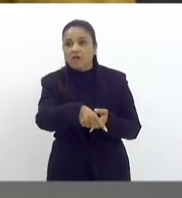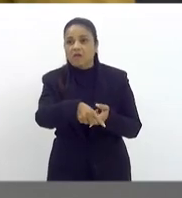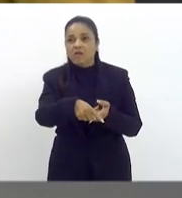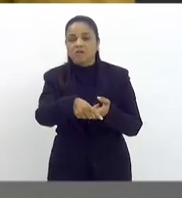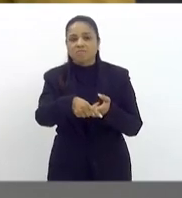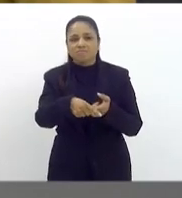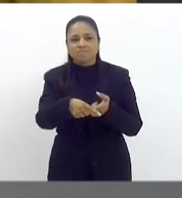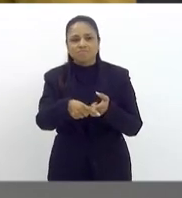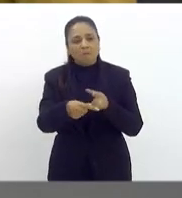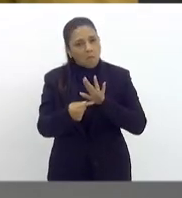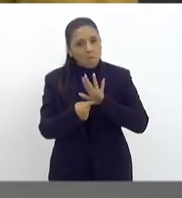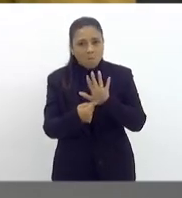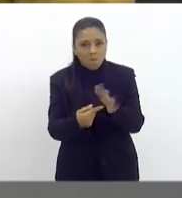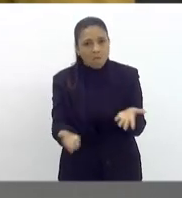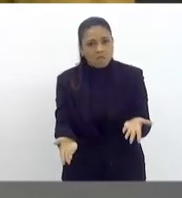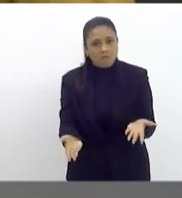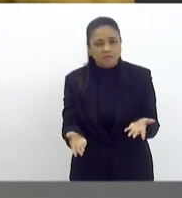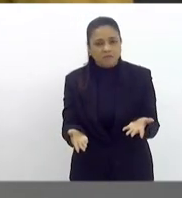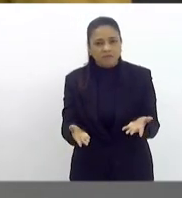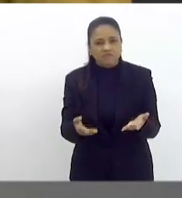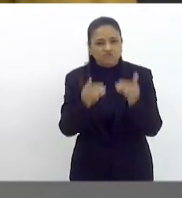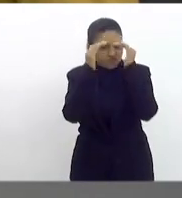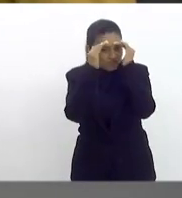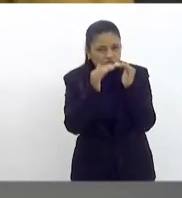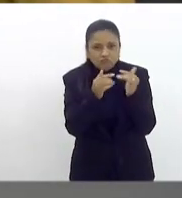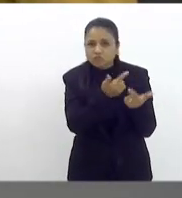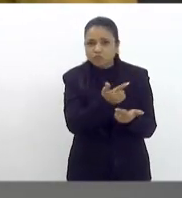configurada. Então,